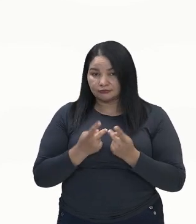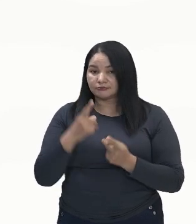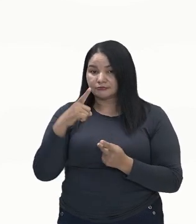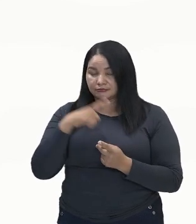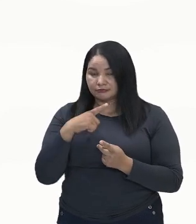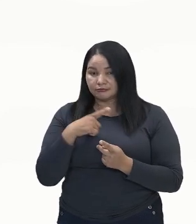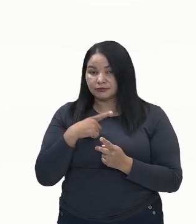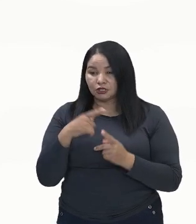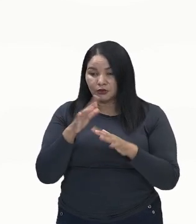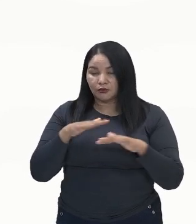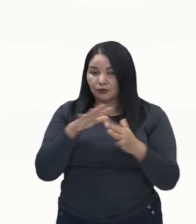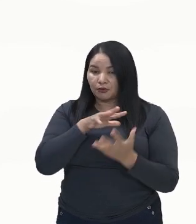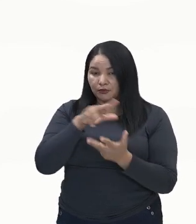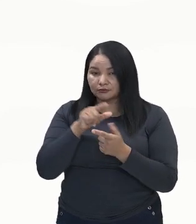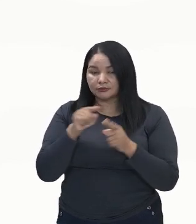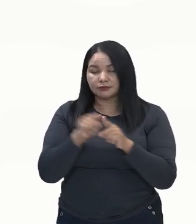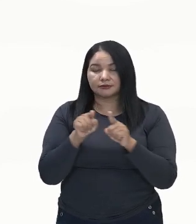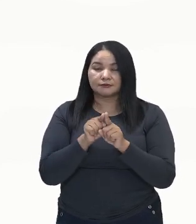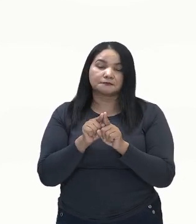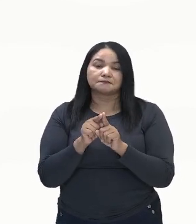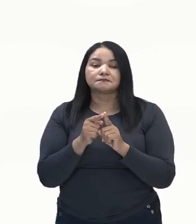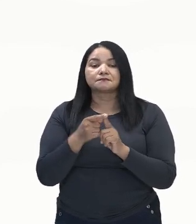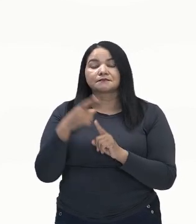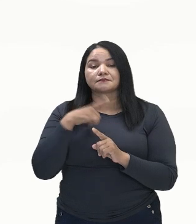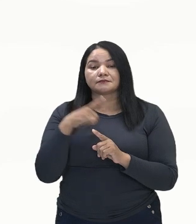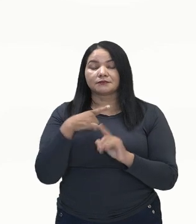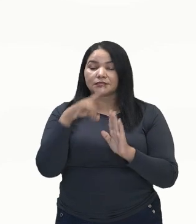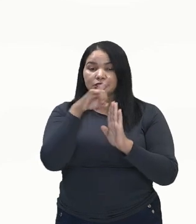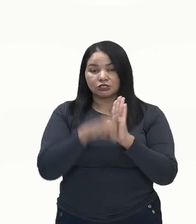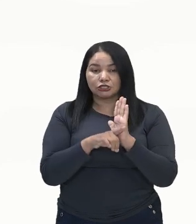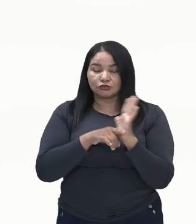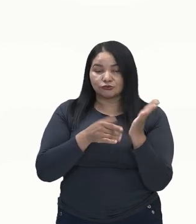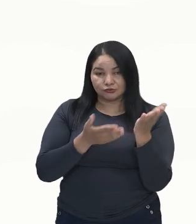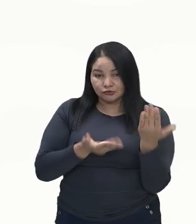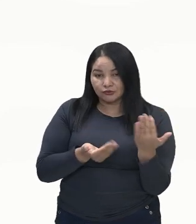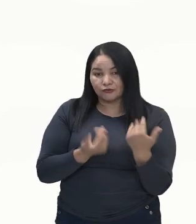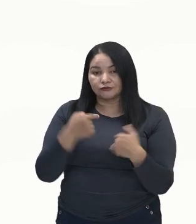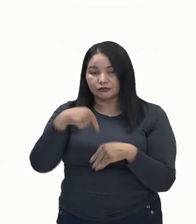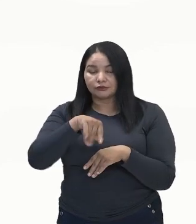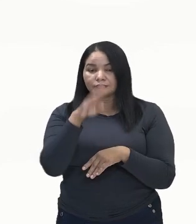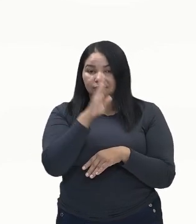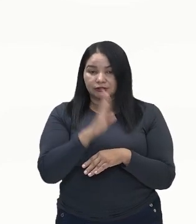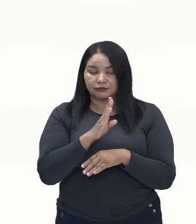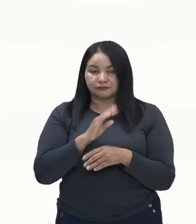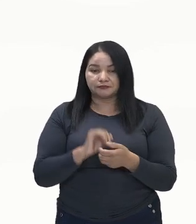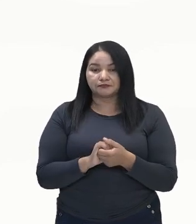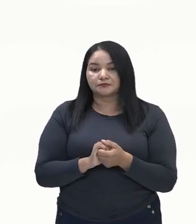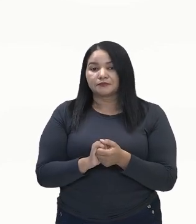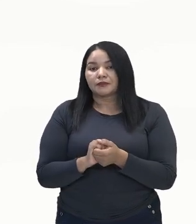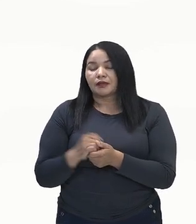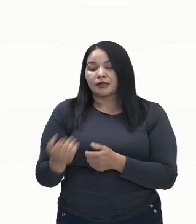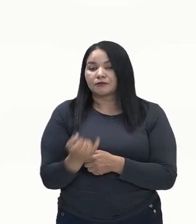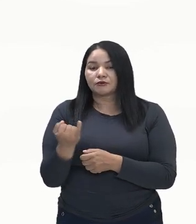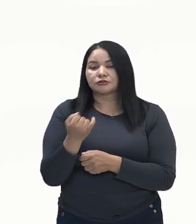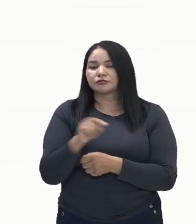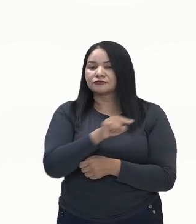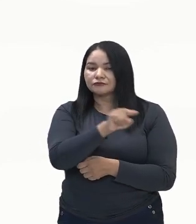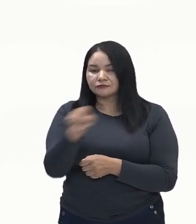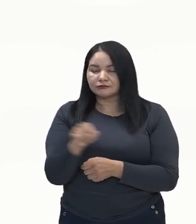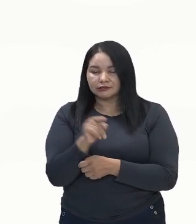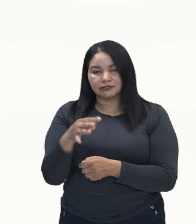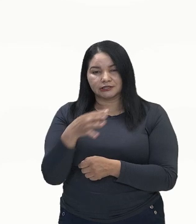tá? E a gente tem também os direitos da juventude aqui no Brasil. Então é importante vocês terem esse